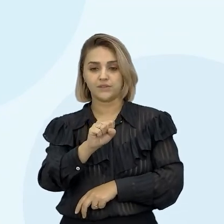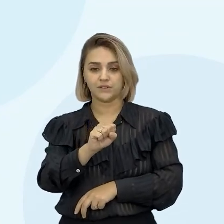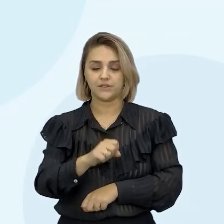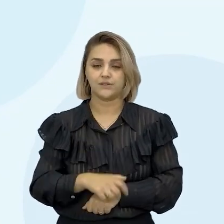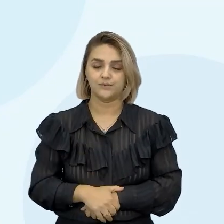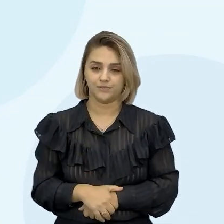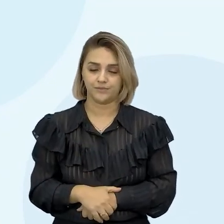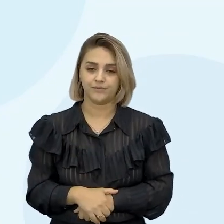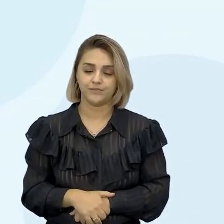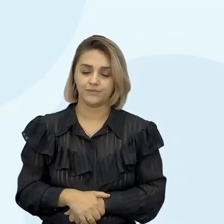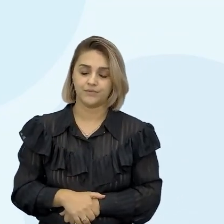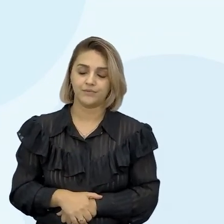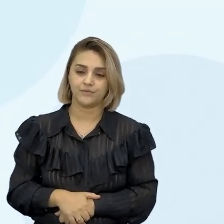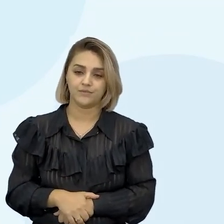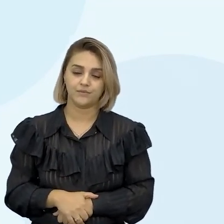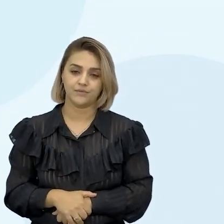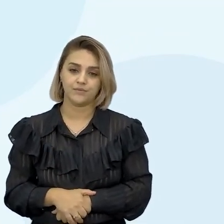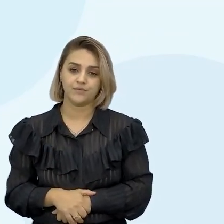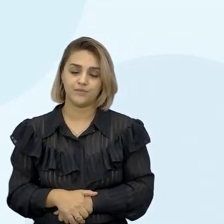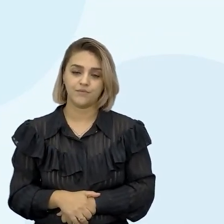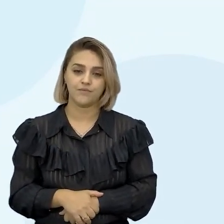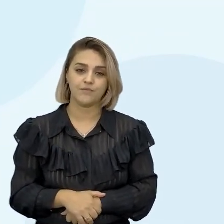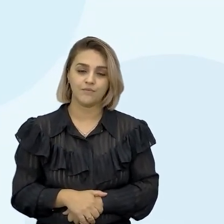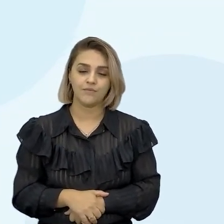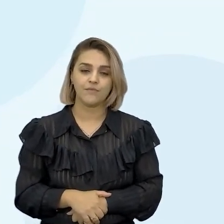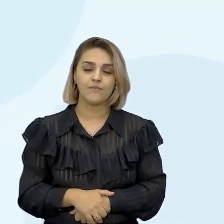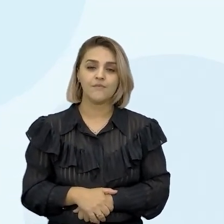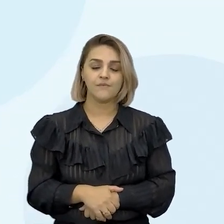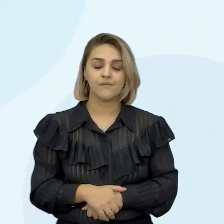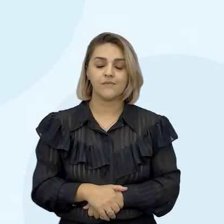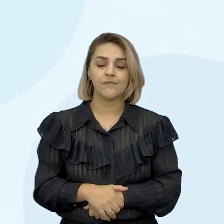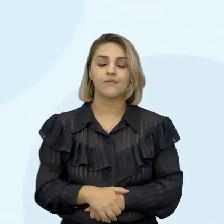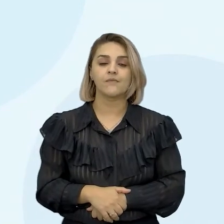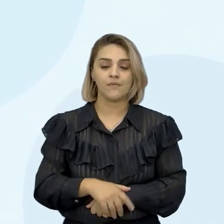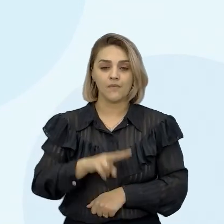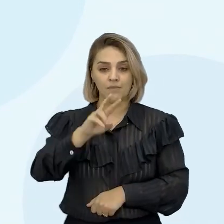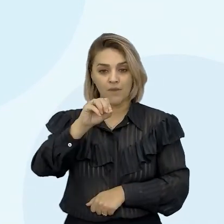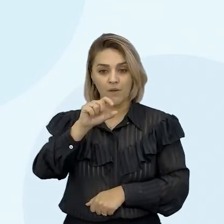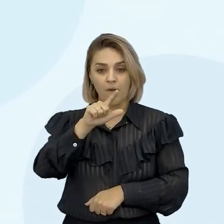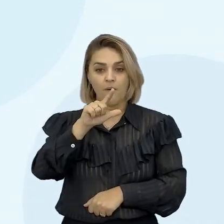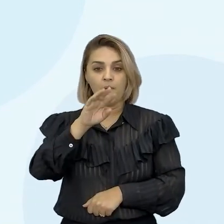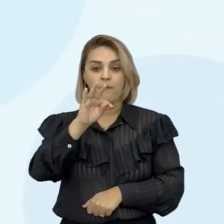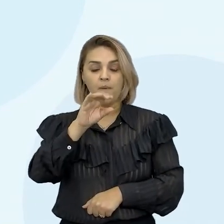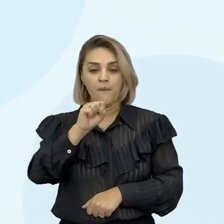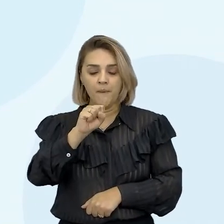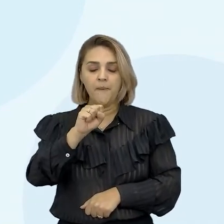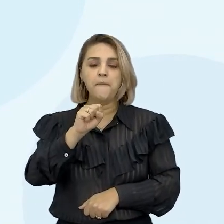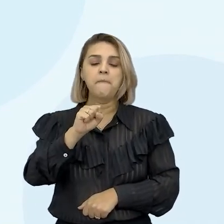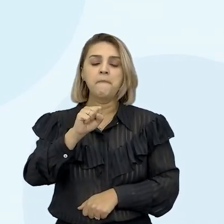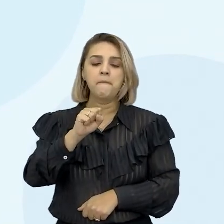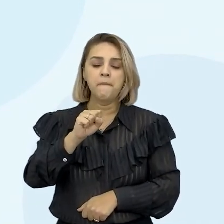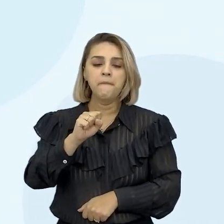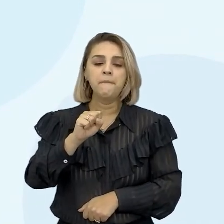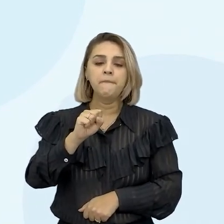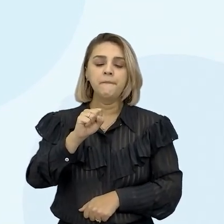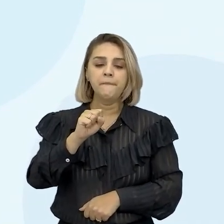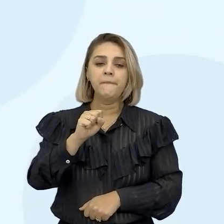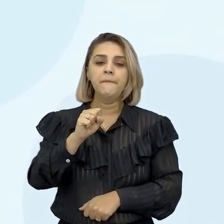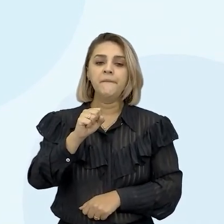e geralmente a gente tem os volts que valem ali geralmente a gente tem